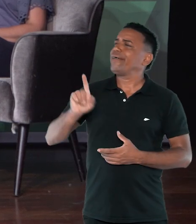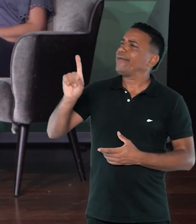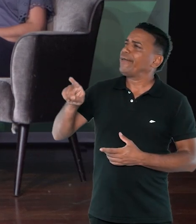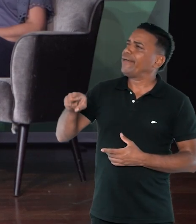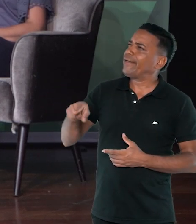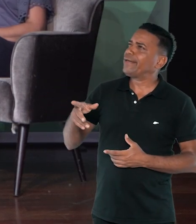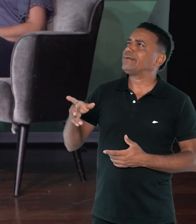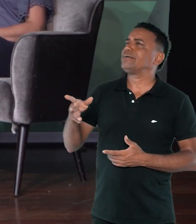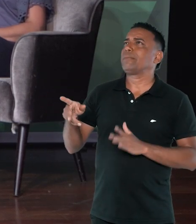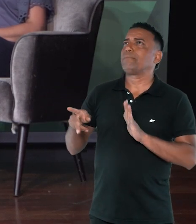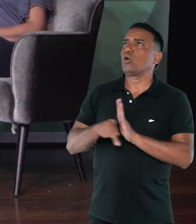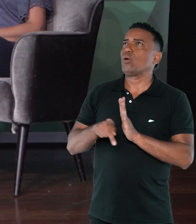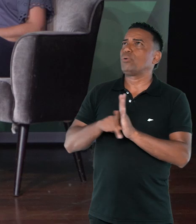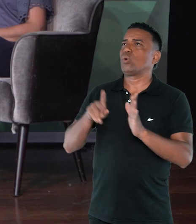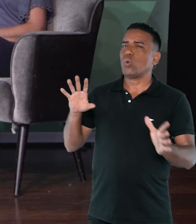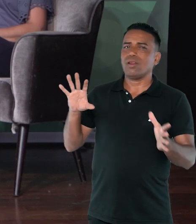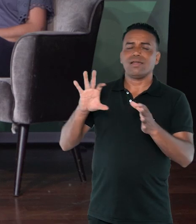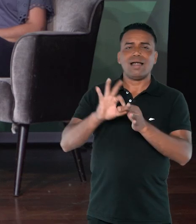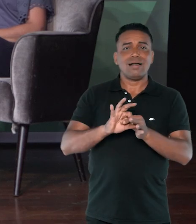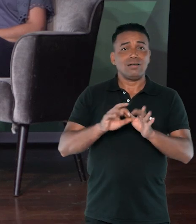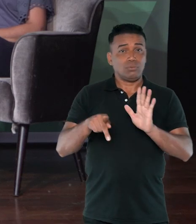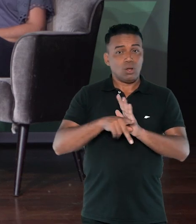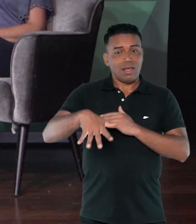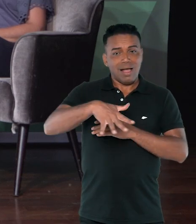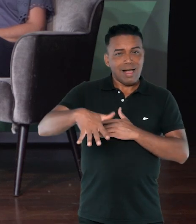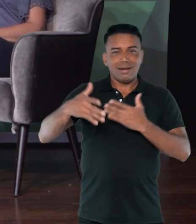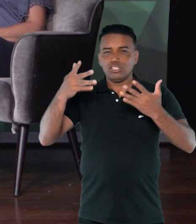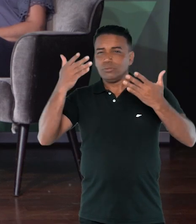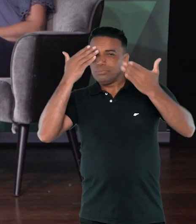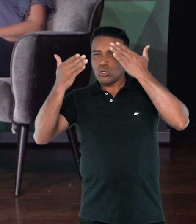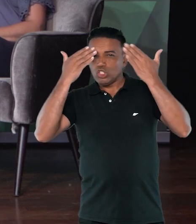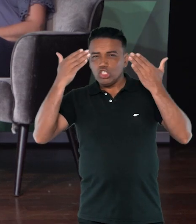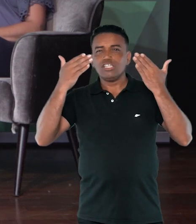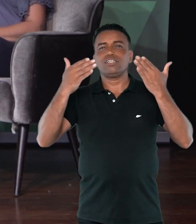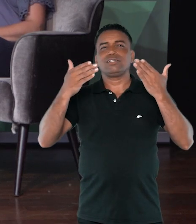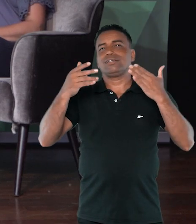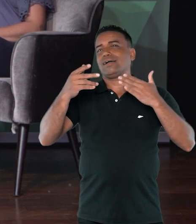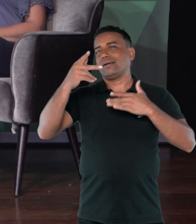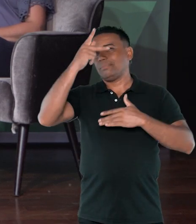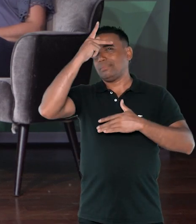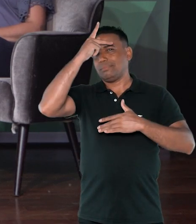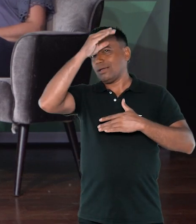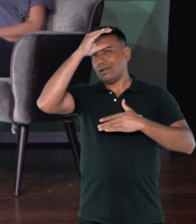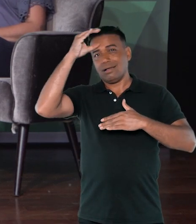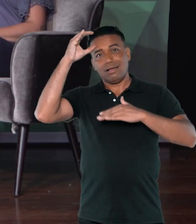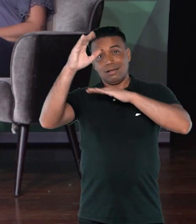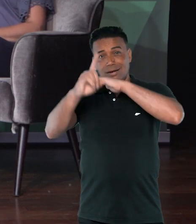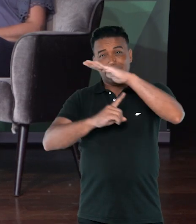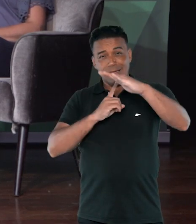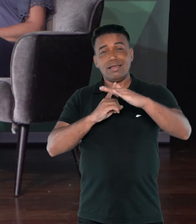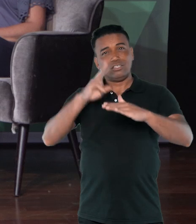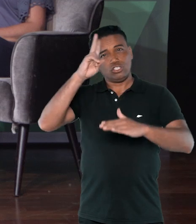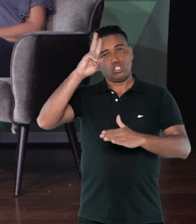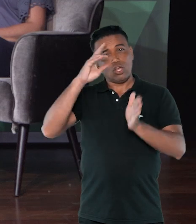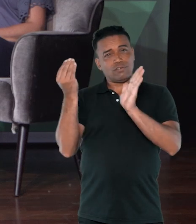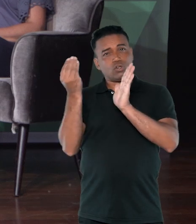que têm as histórias contadas, eles se reconheceram no livro? Chegaram para você com alguma questão? Como que foi